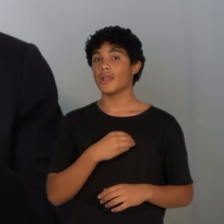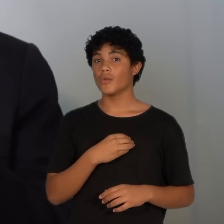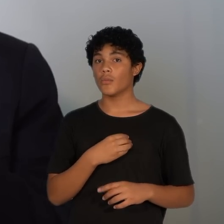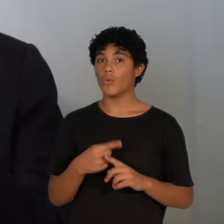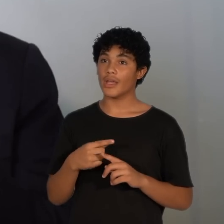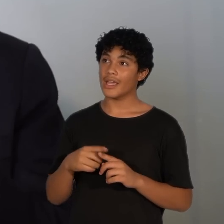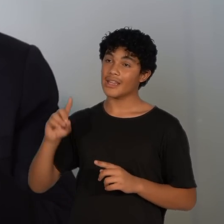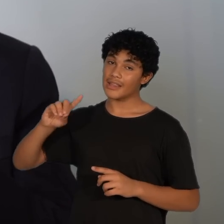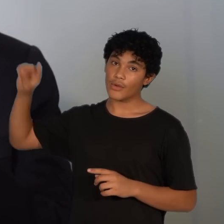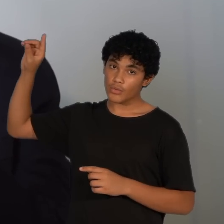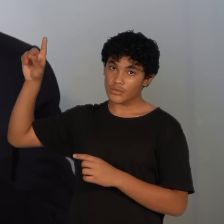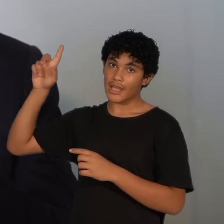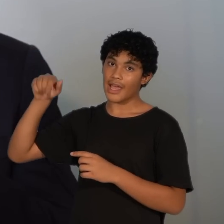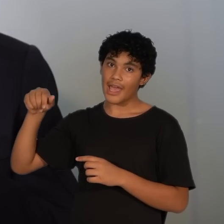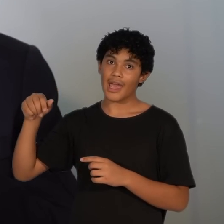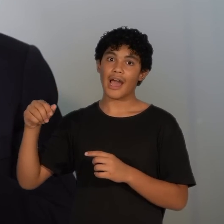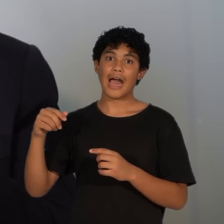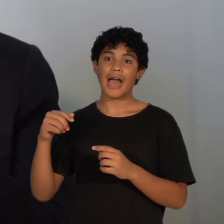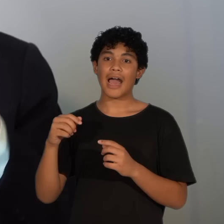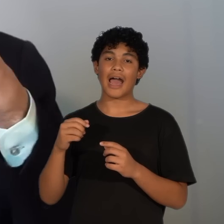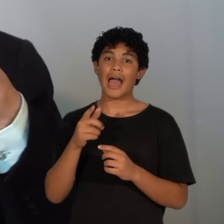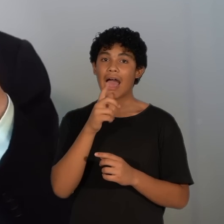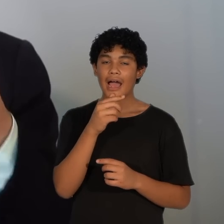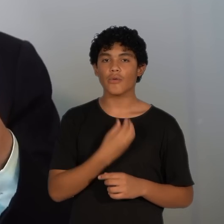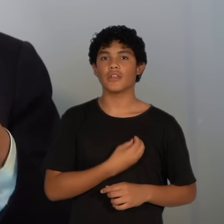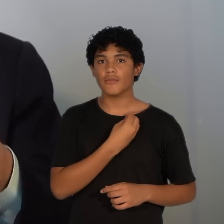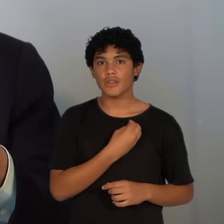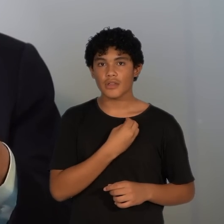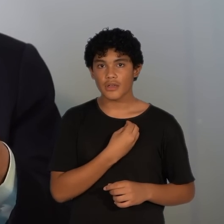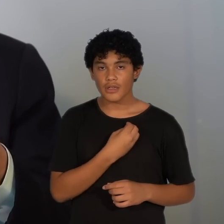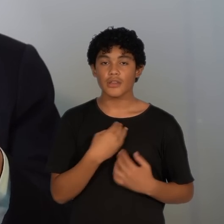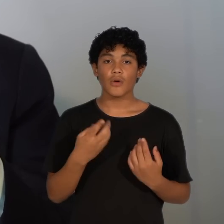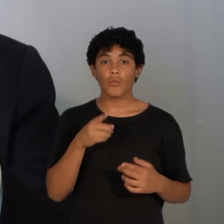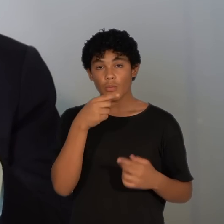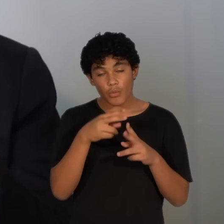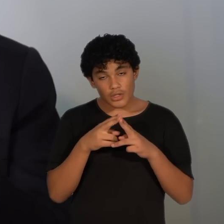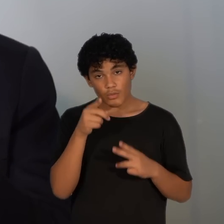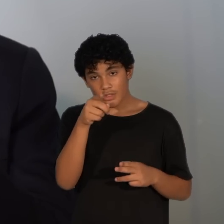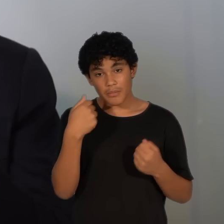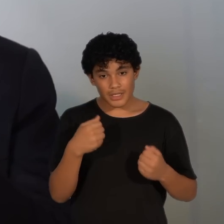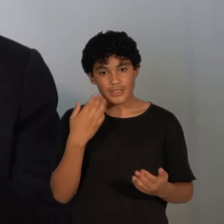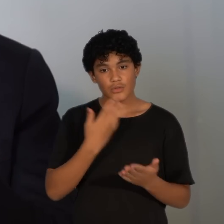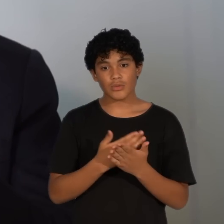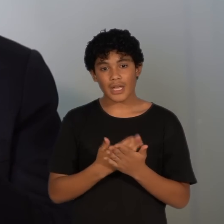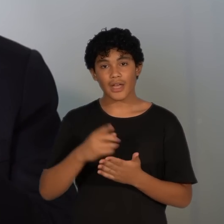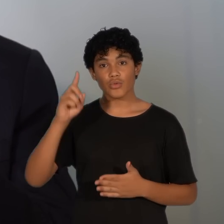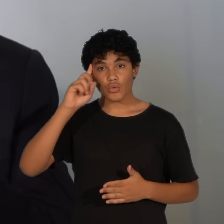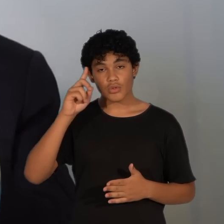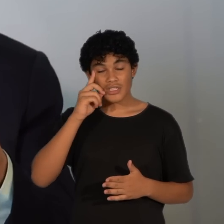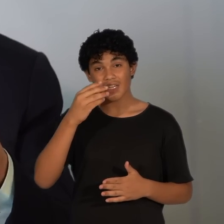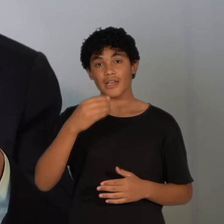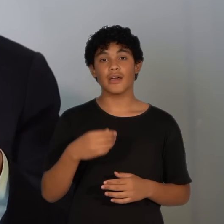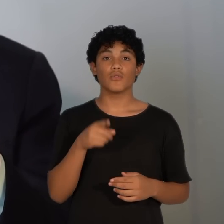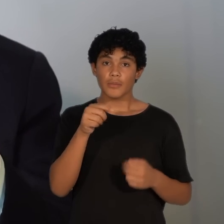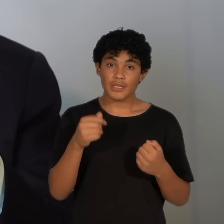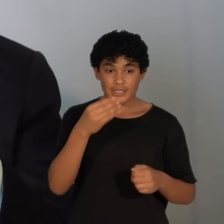mente. A palavra de Deus é a nossa fonte, é o que a gente vai precisar para sempre. E por isso você precisa estudar mais, se esquecer